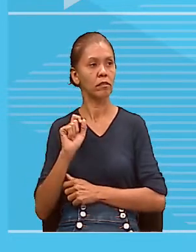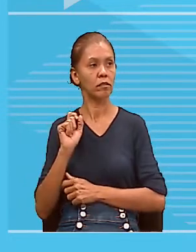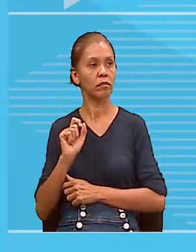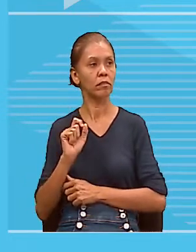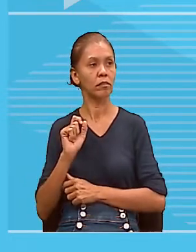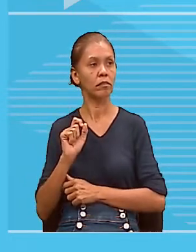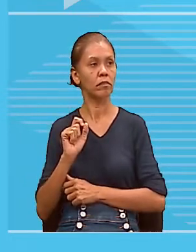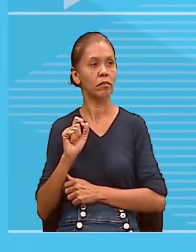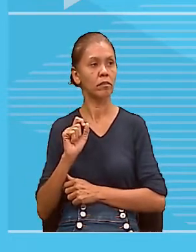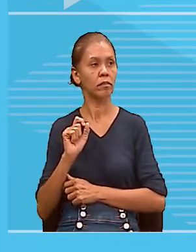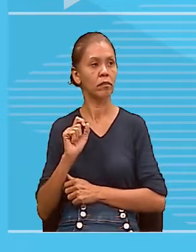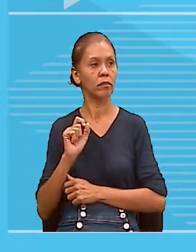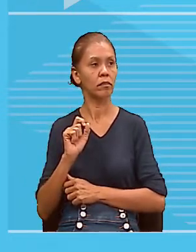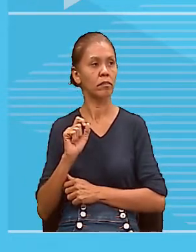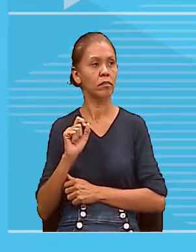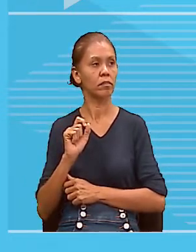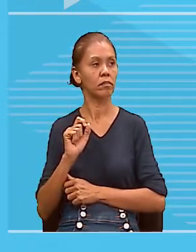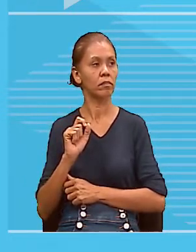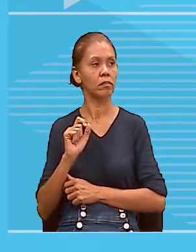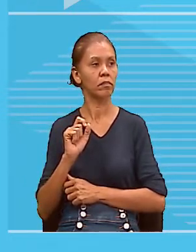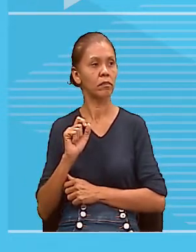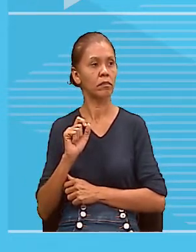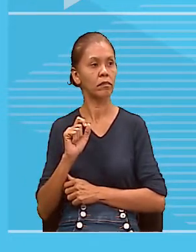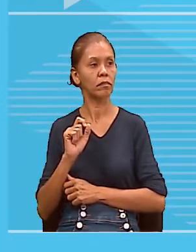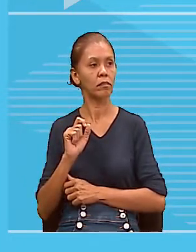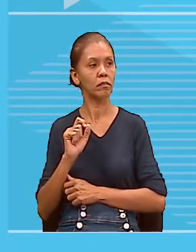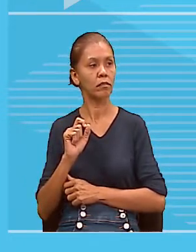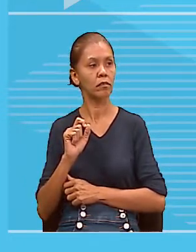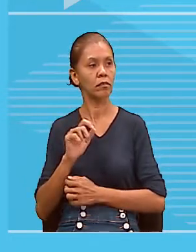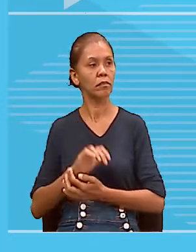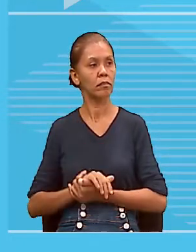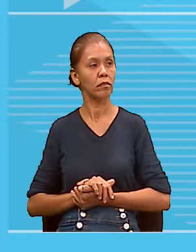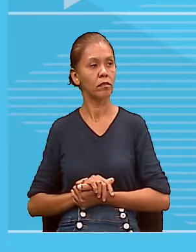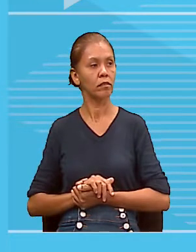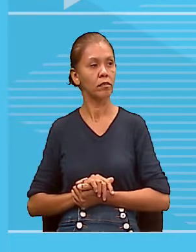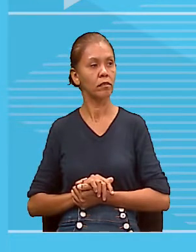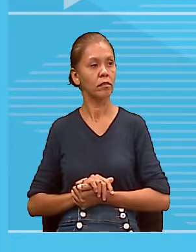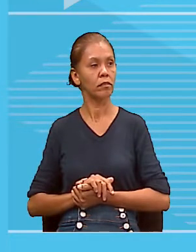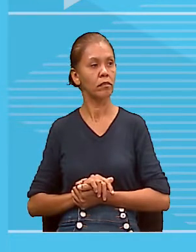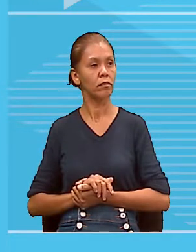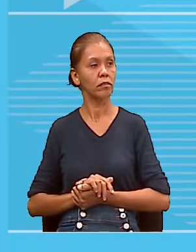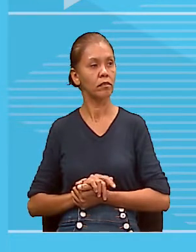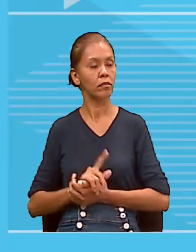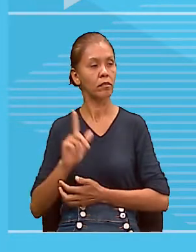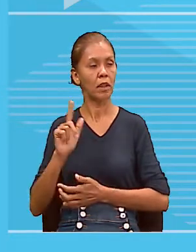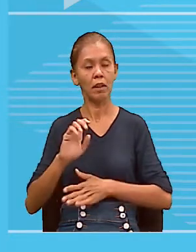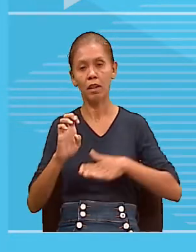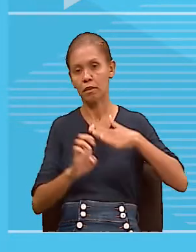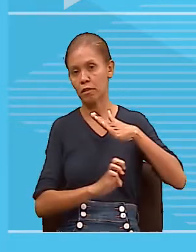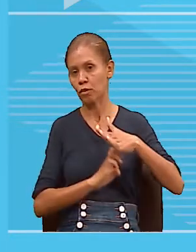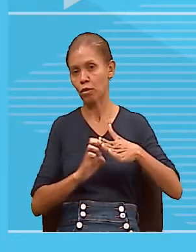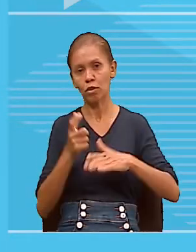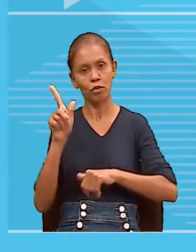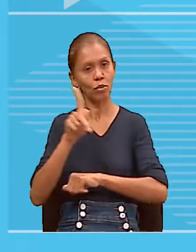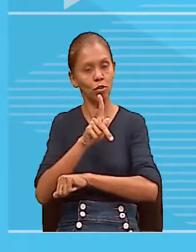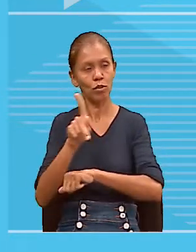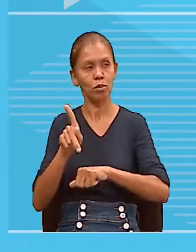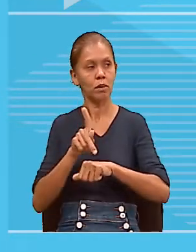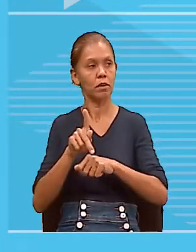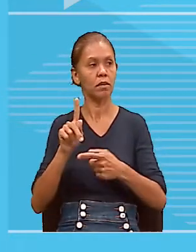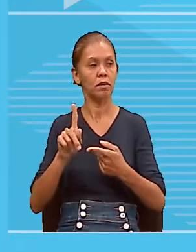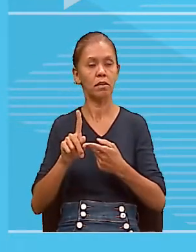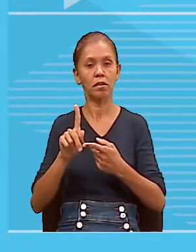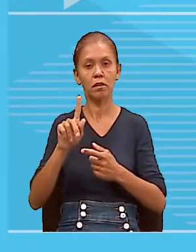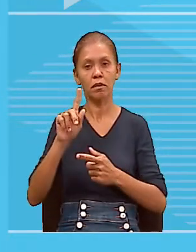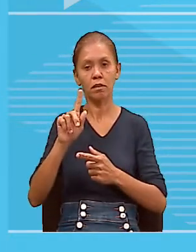setores econômicos do país Olha o setor automotivo a maioria das indústrias são externas o setor da química